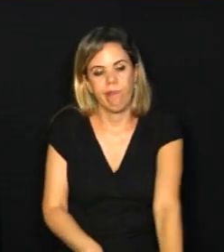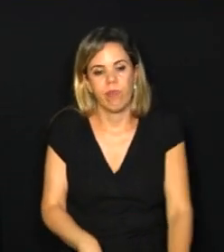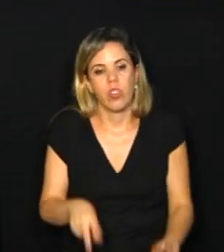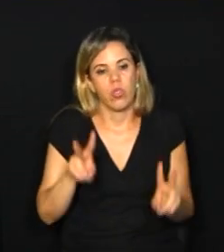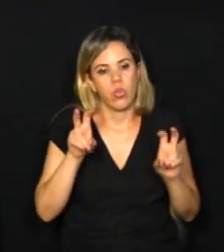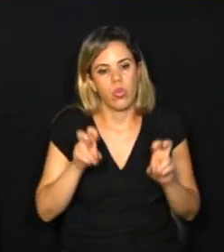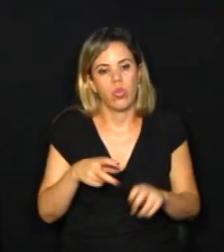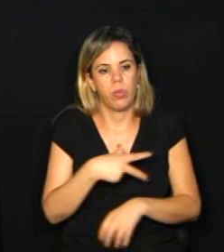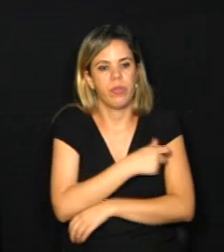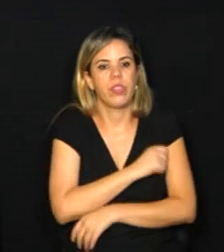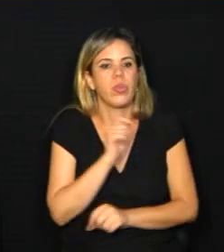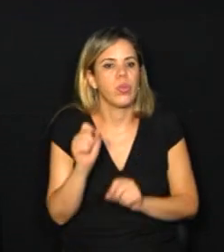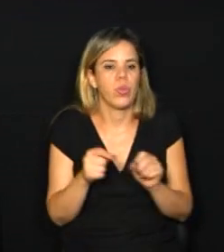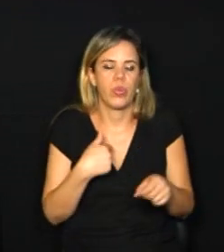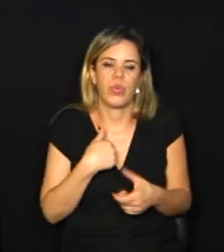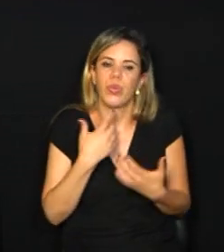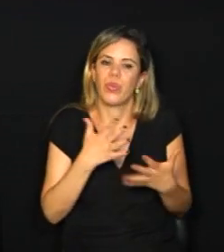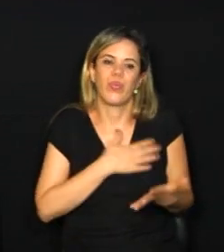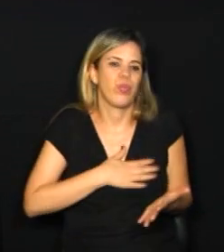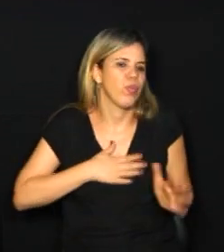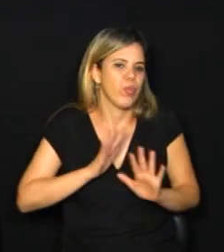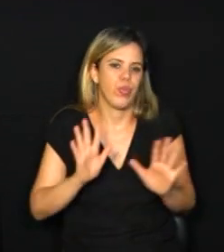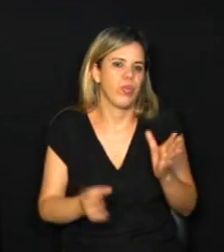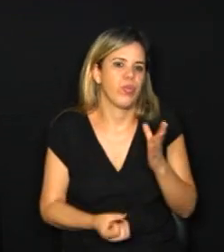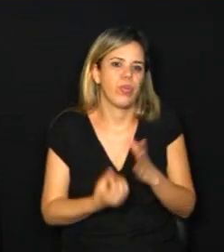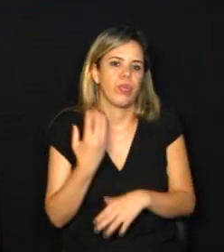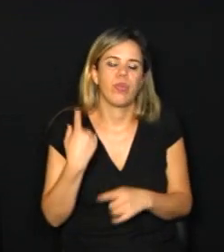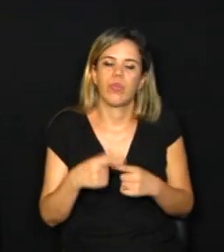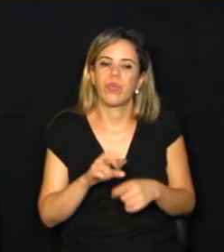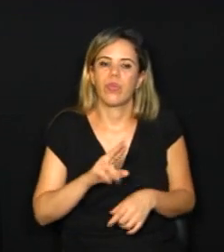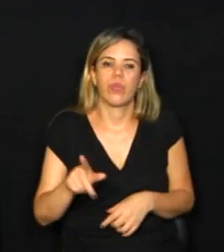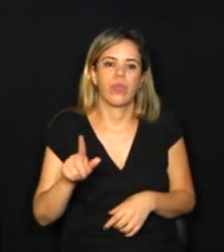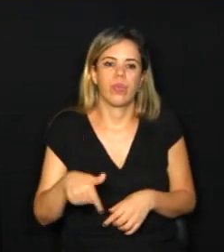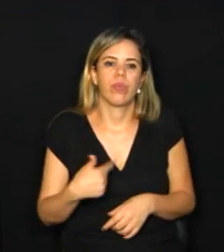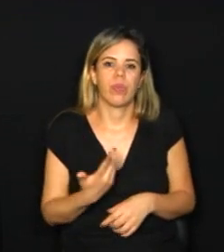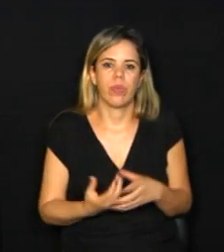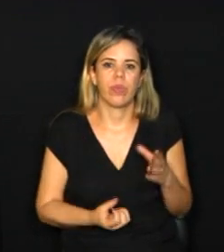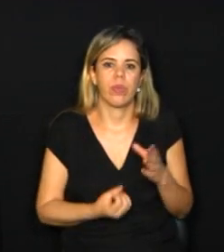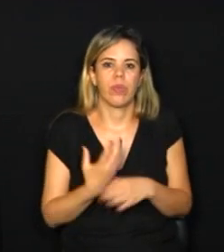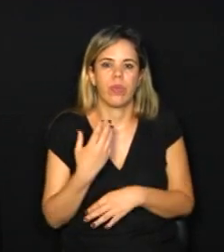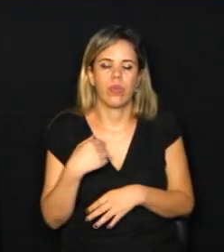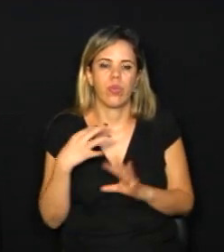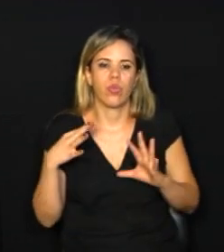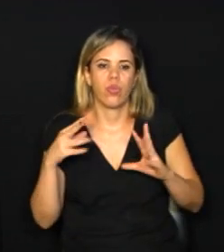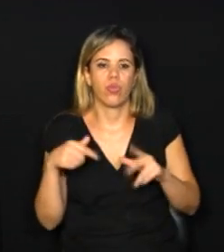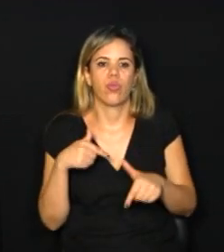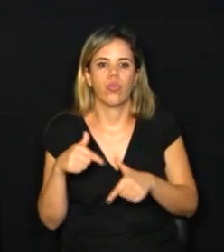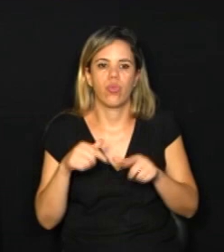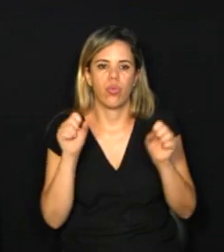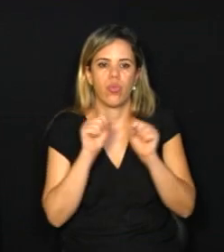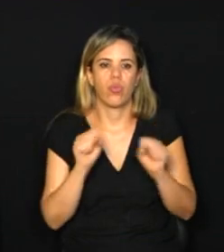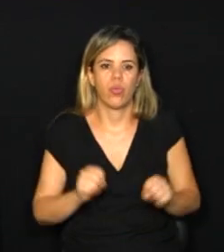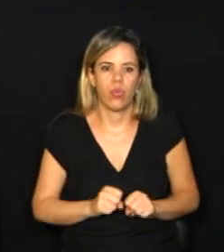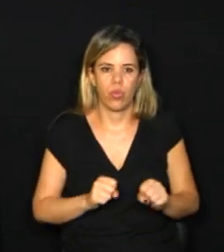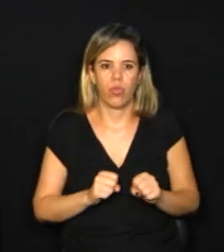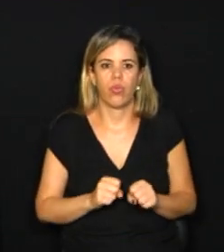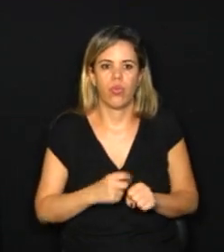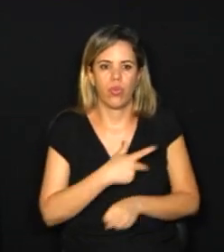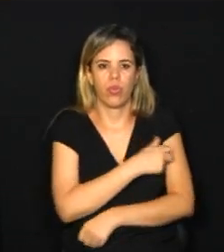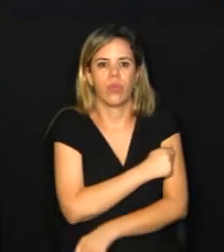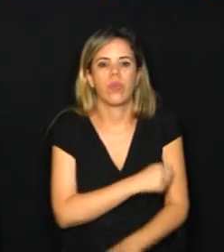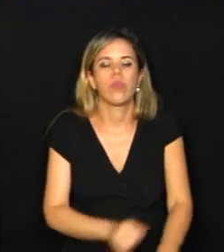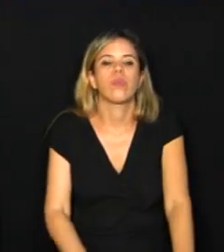da vacina. O que eu não gostaria que acontecesse, porque não é isso que preconiza todo o nosso sistema de imunização.